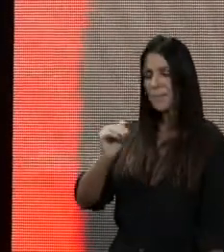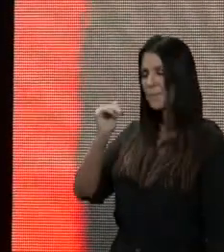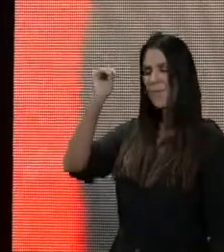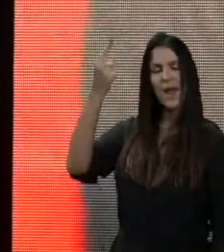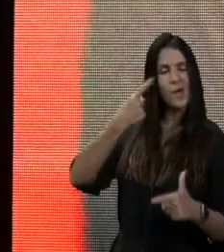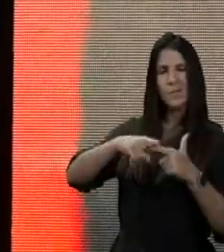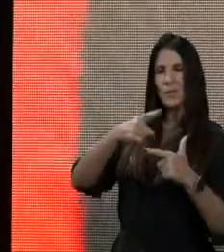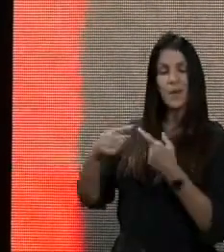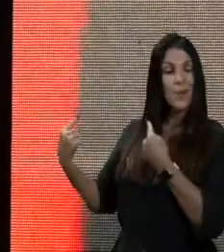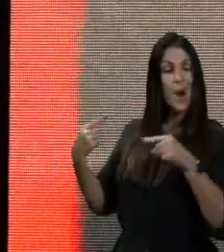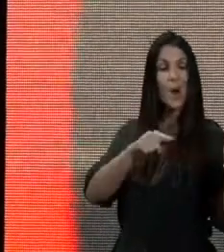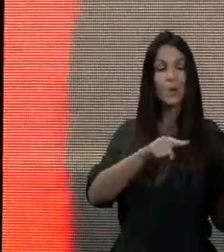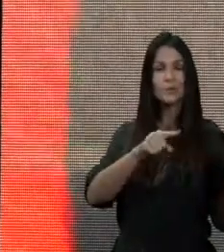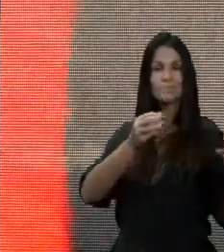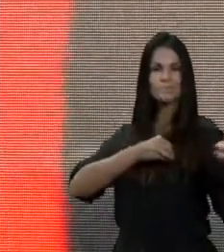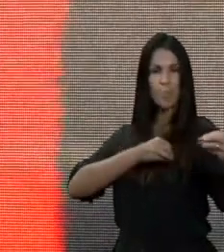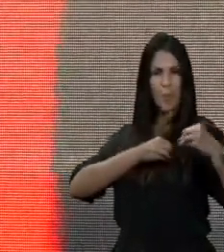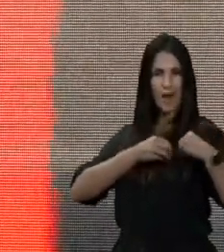é o pecado